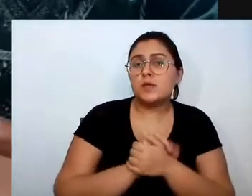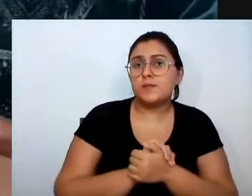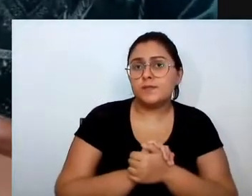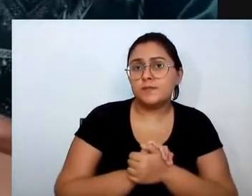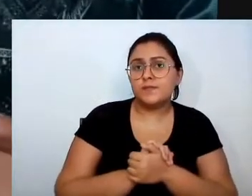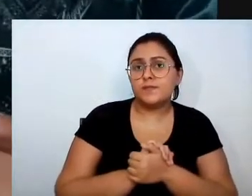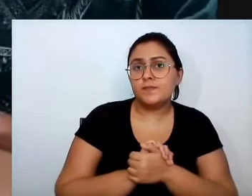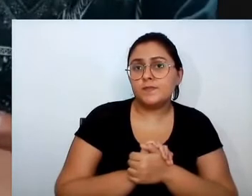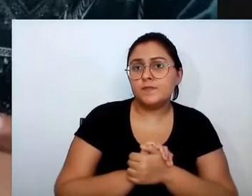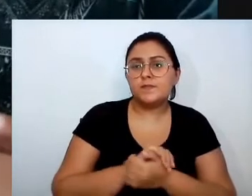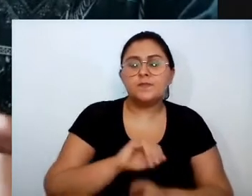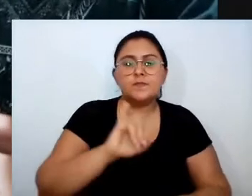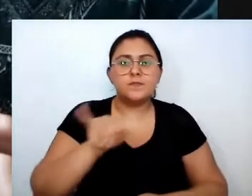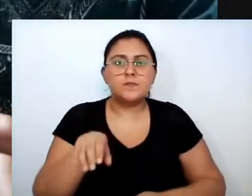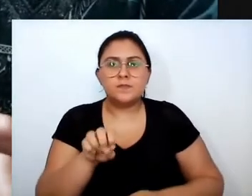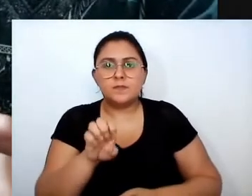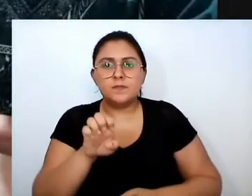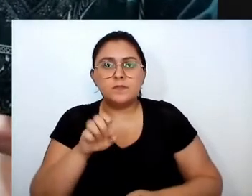ensaios?